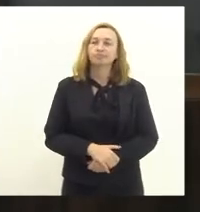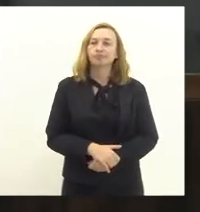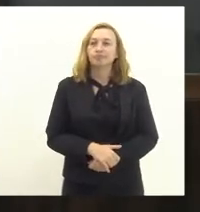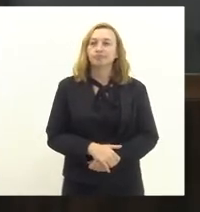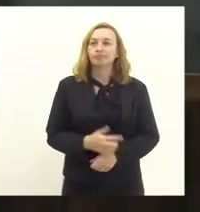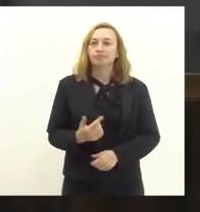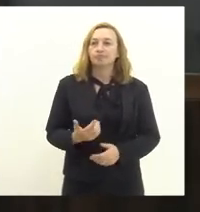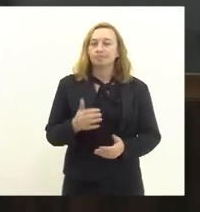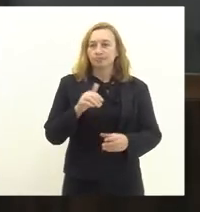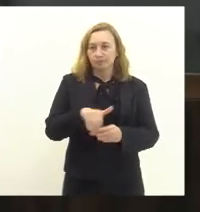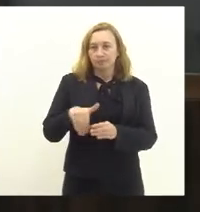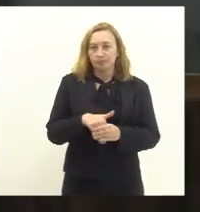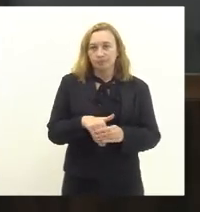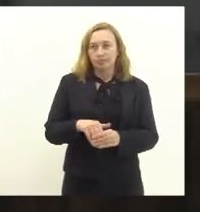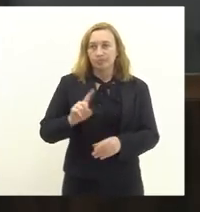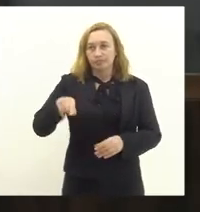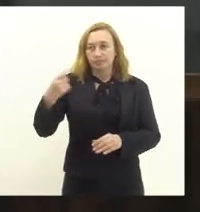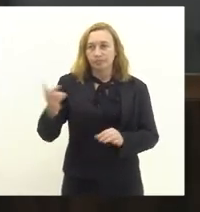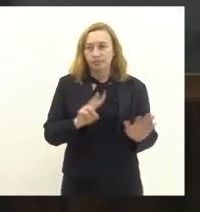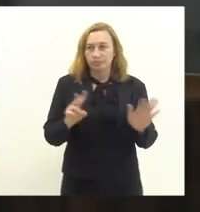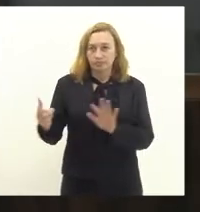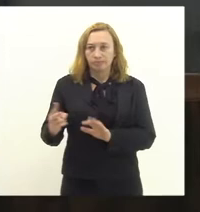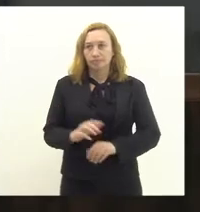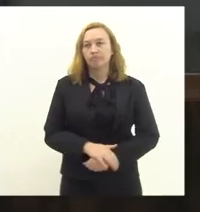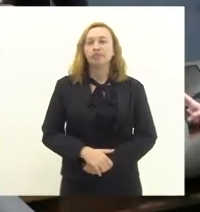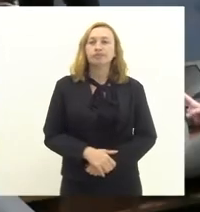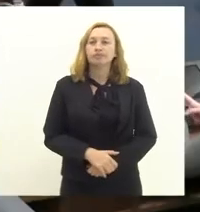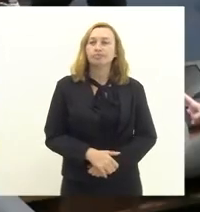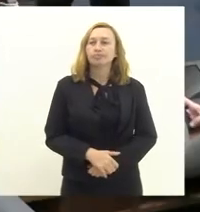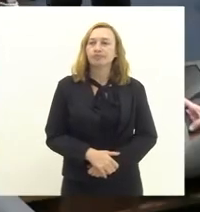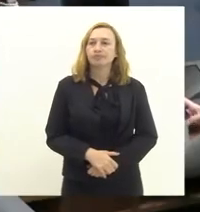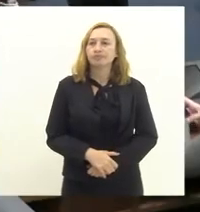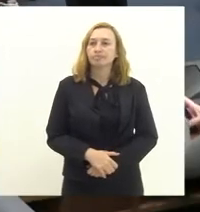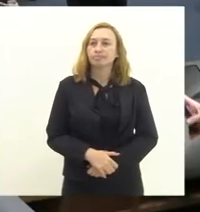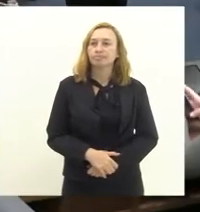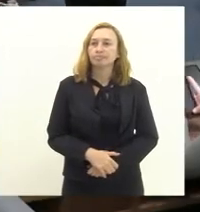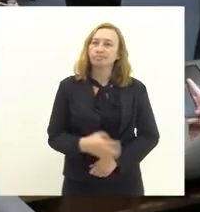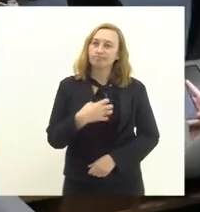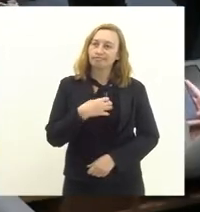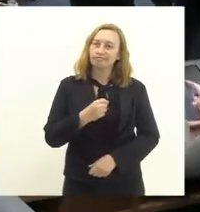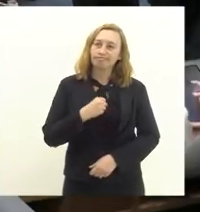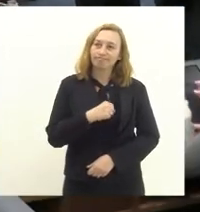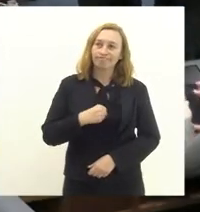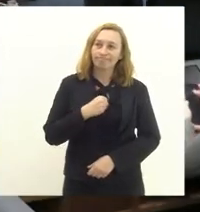que será votado na próxima semana. Vão sentir saudade.